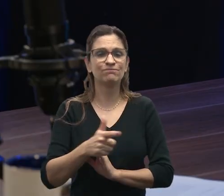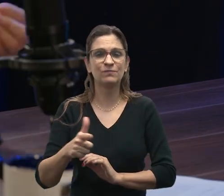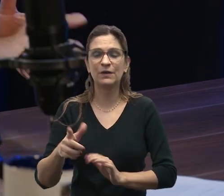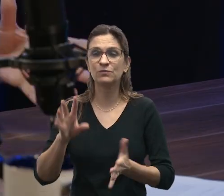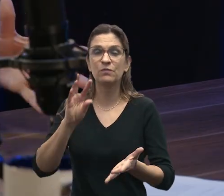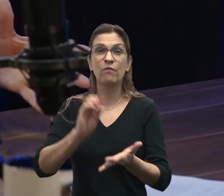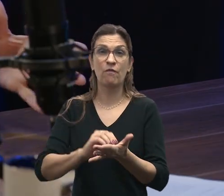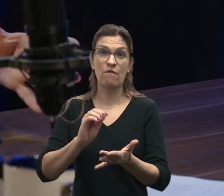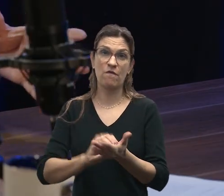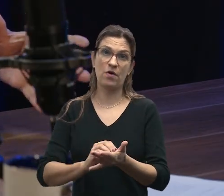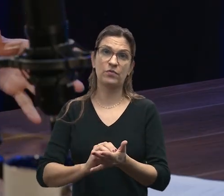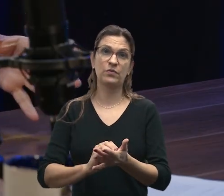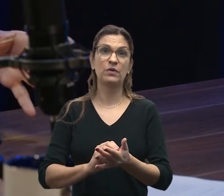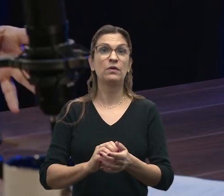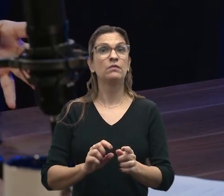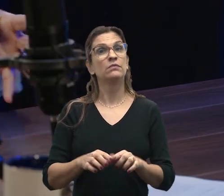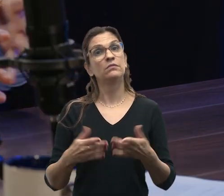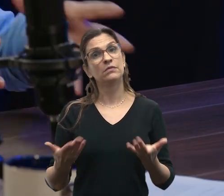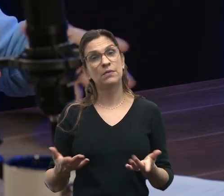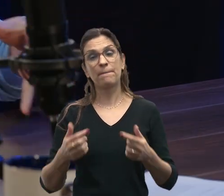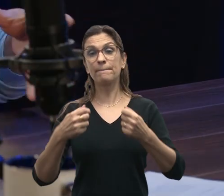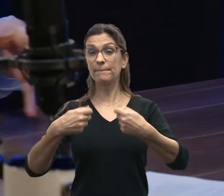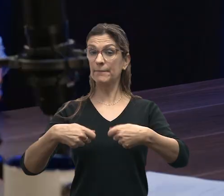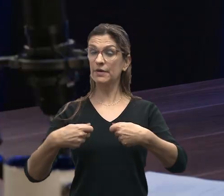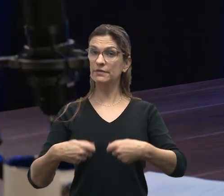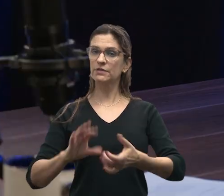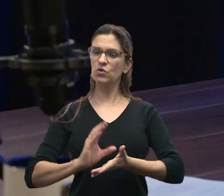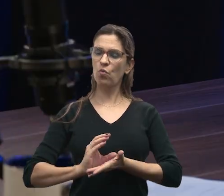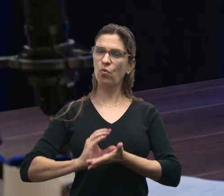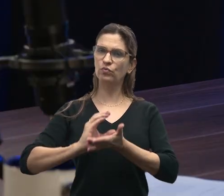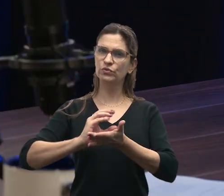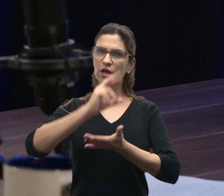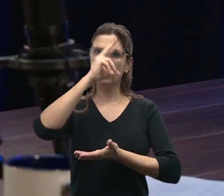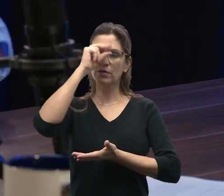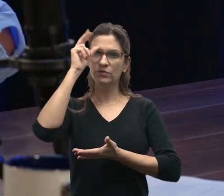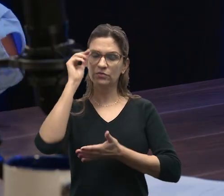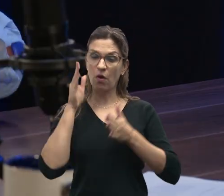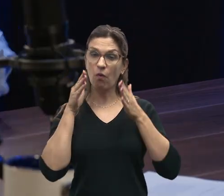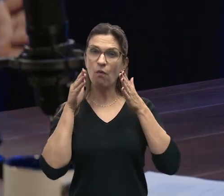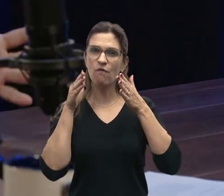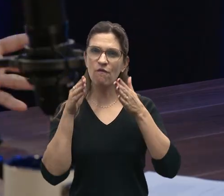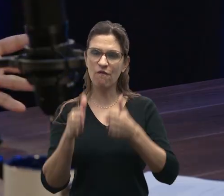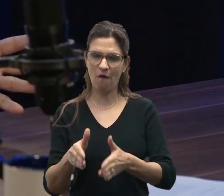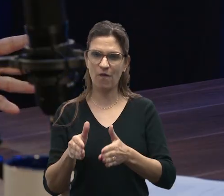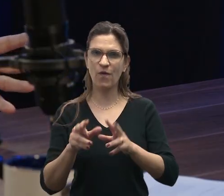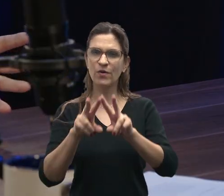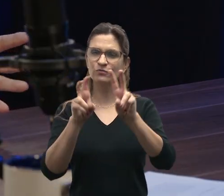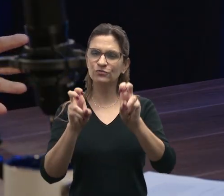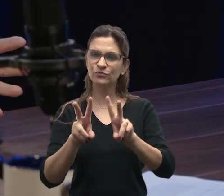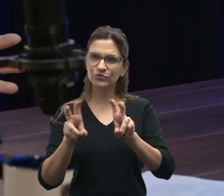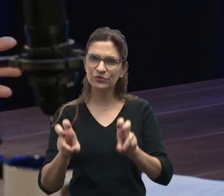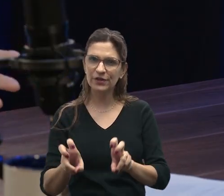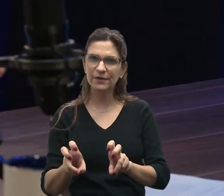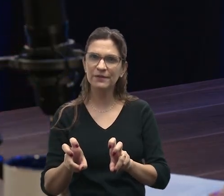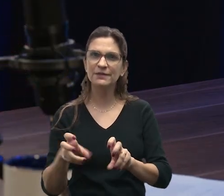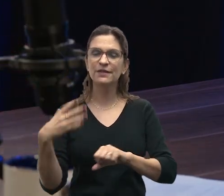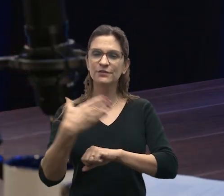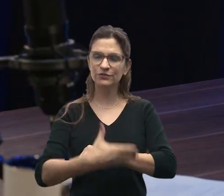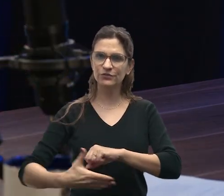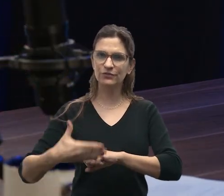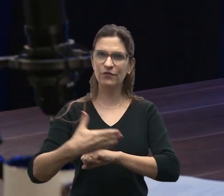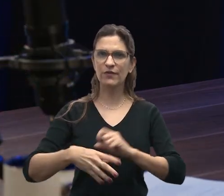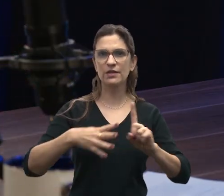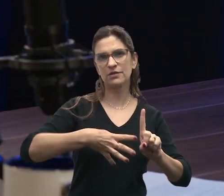então, um conselho municipal que ajude a formular políticas públicas no âmbito das várias atividades de Campo Grande